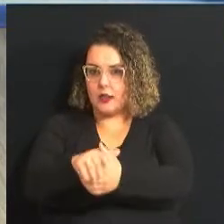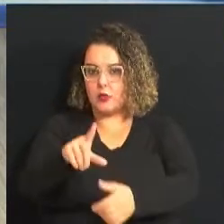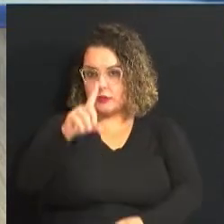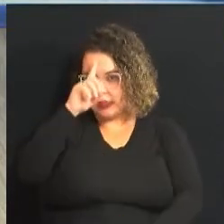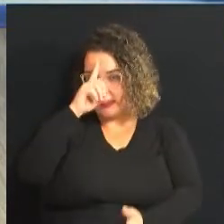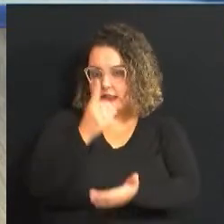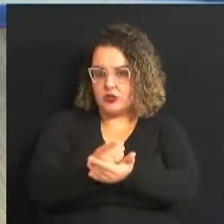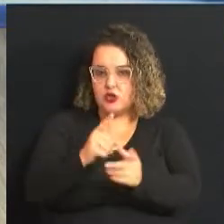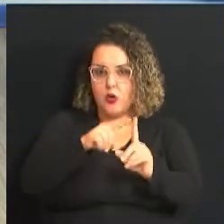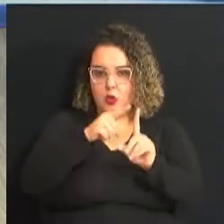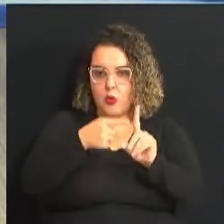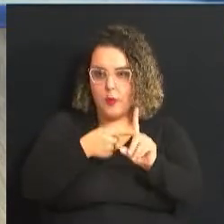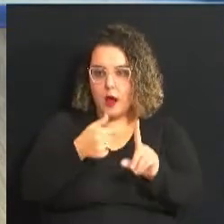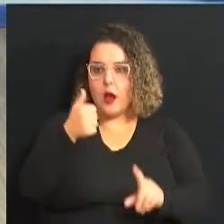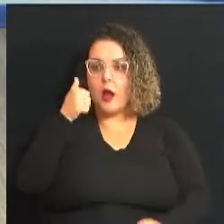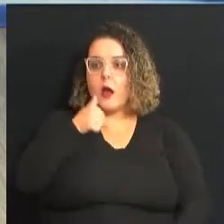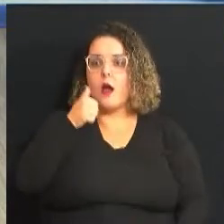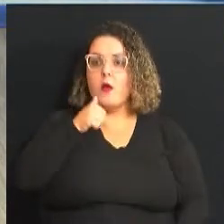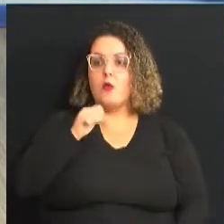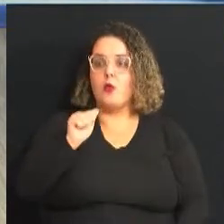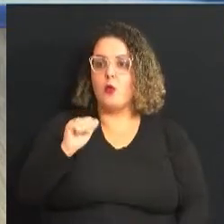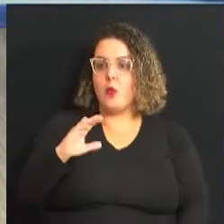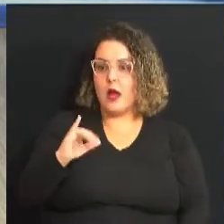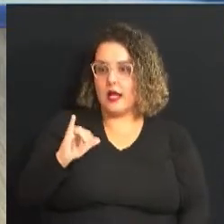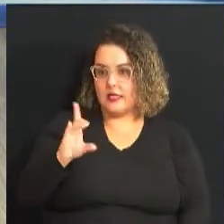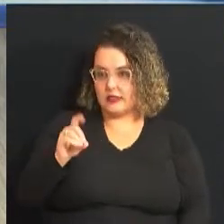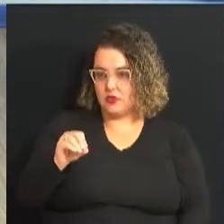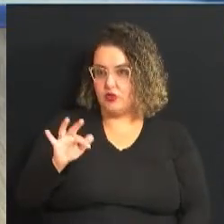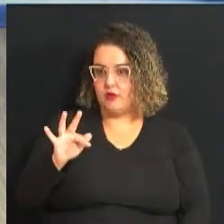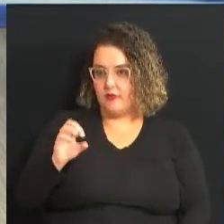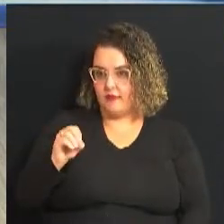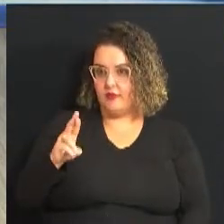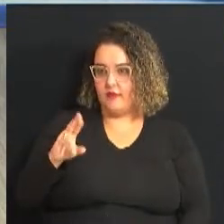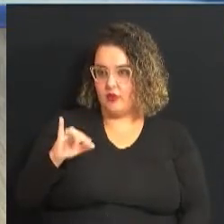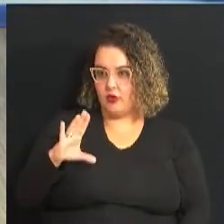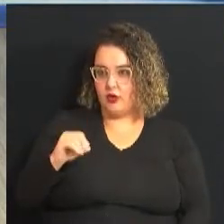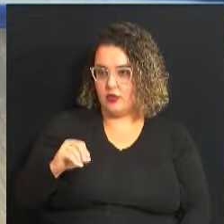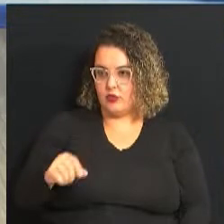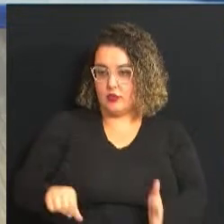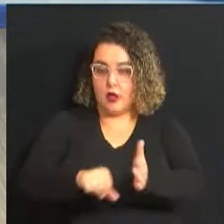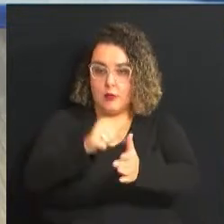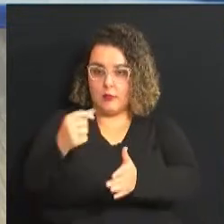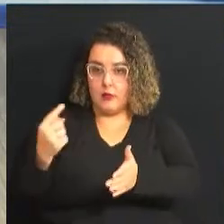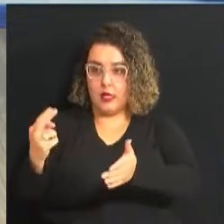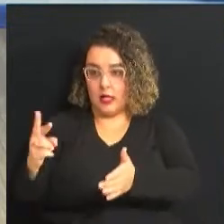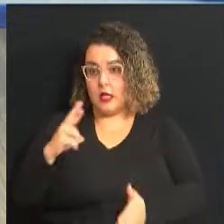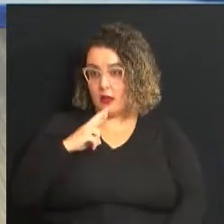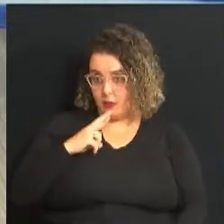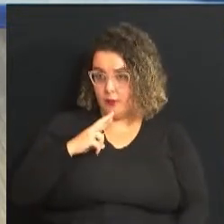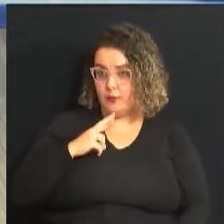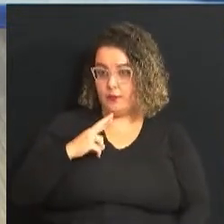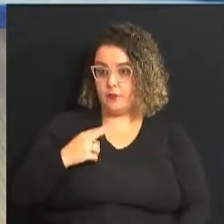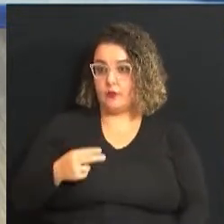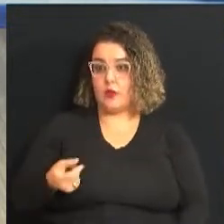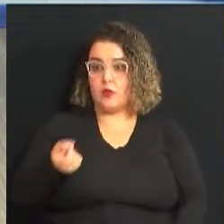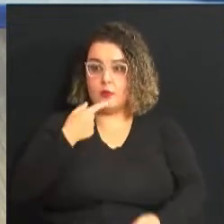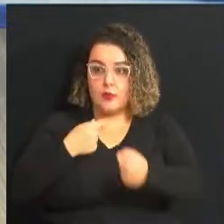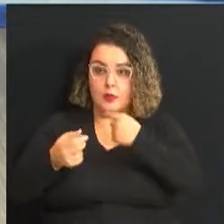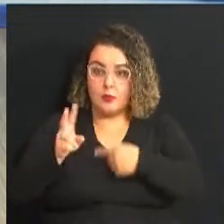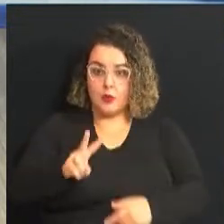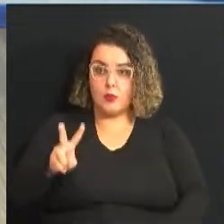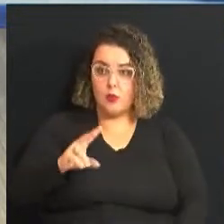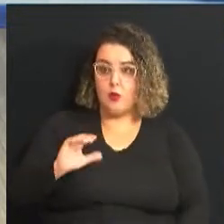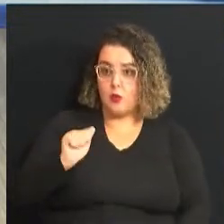então, começar a tomar o ácido fólico? O senhor até falou, né, na sua primeira resposta, que tem que tomar aí algumas vitaminas, o ácido fólico